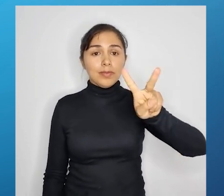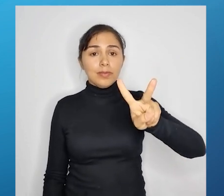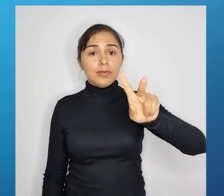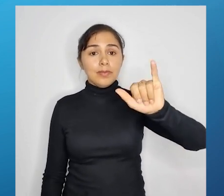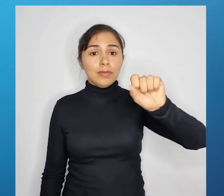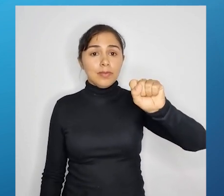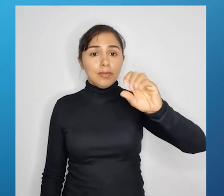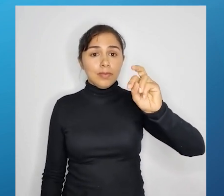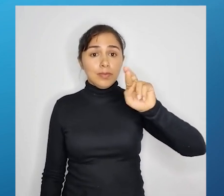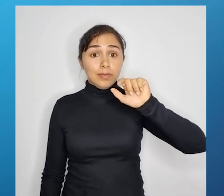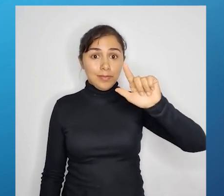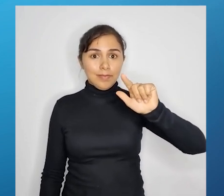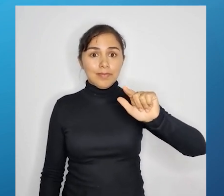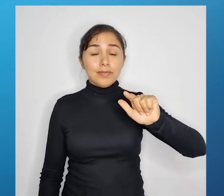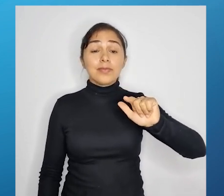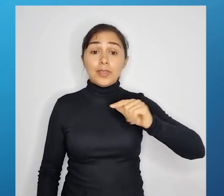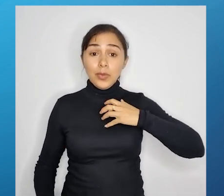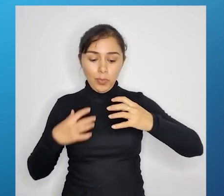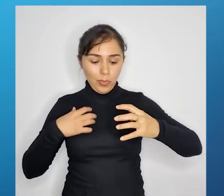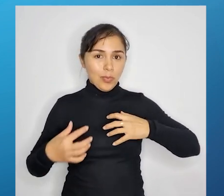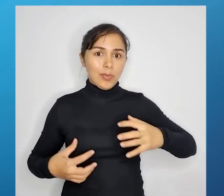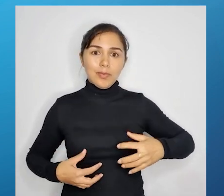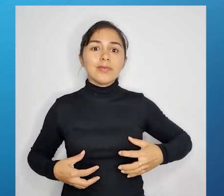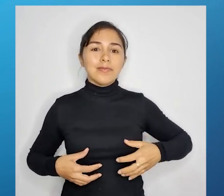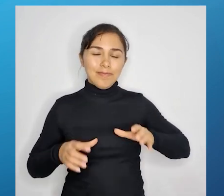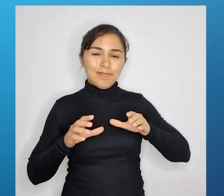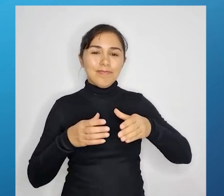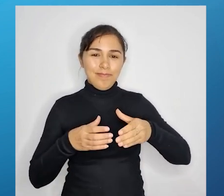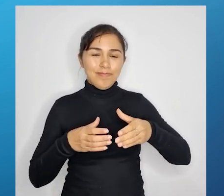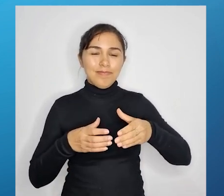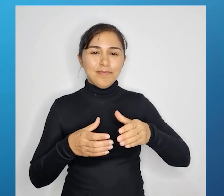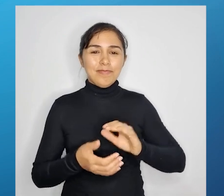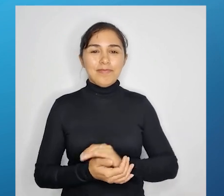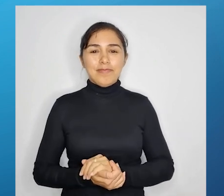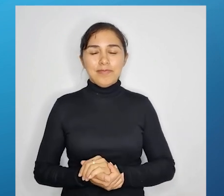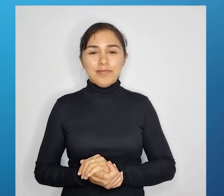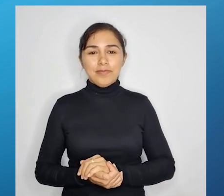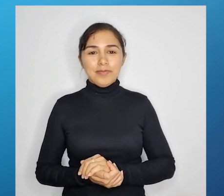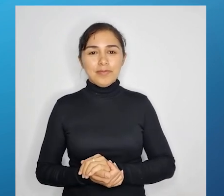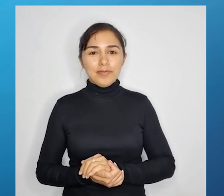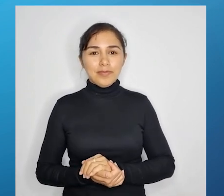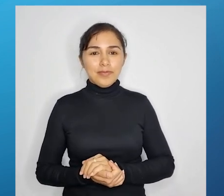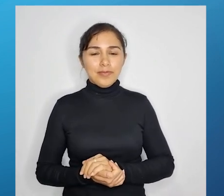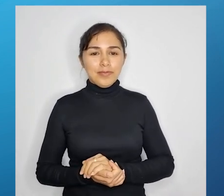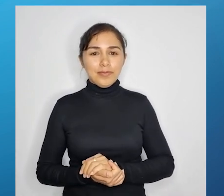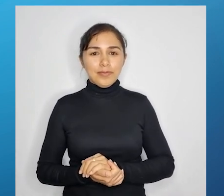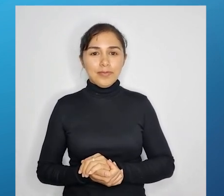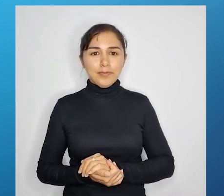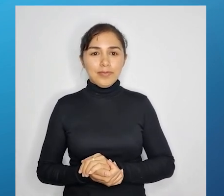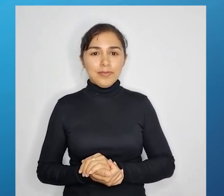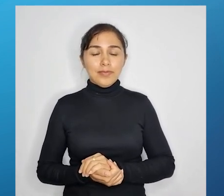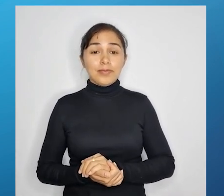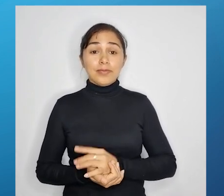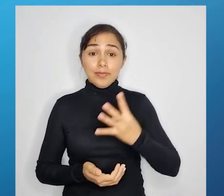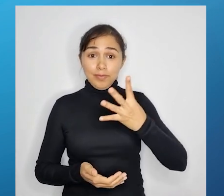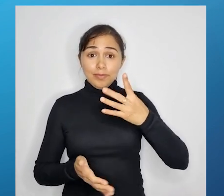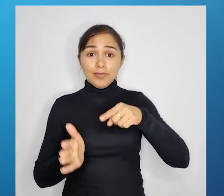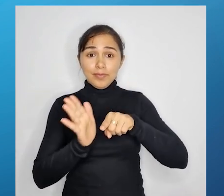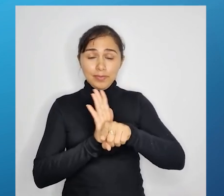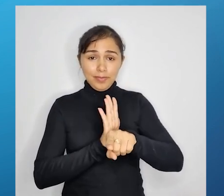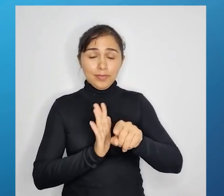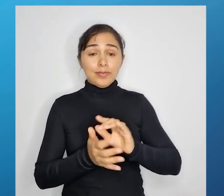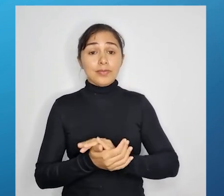especializada na movimentação e a massa visceral é onde se localizam os órgãos internos do animal. 4.